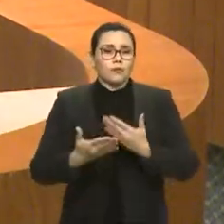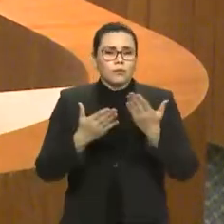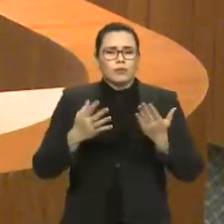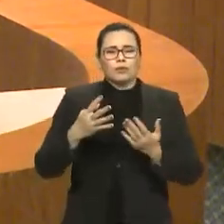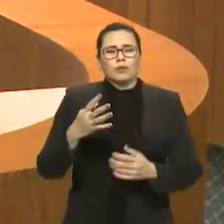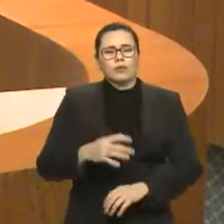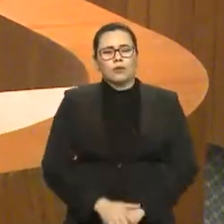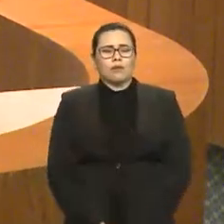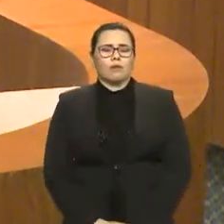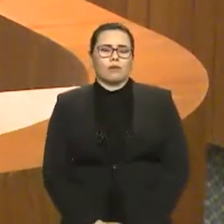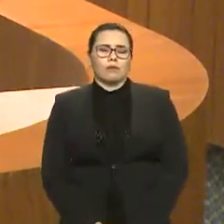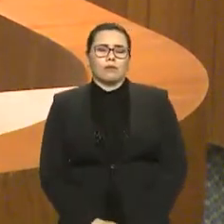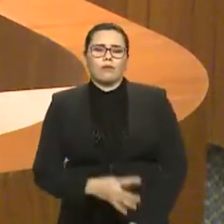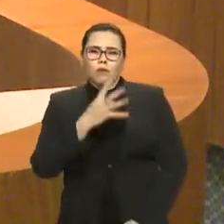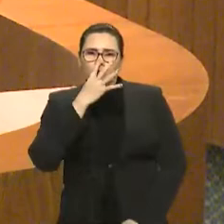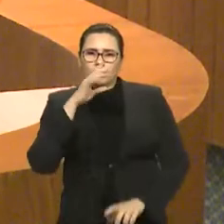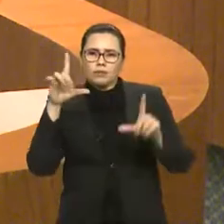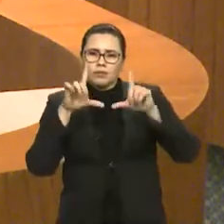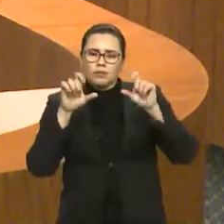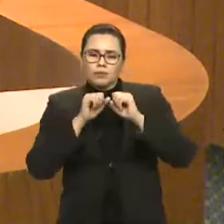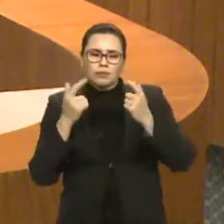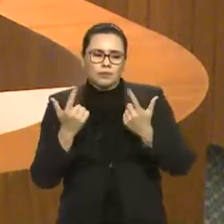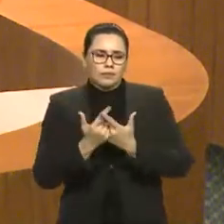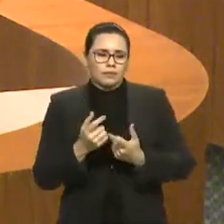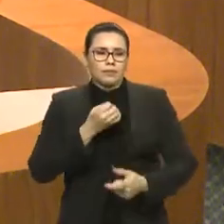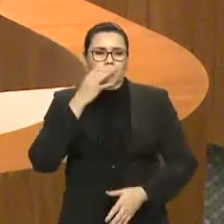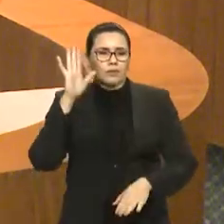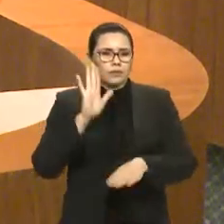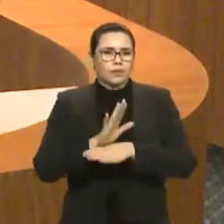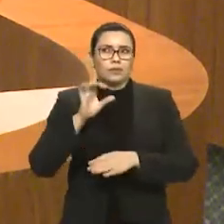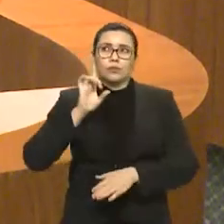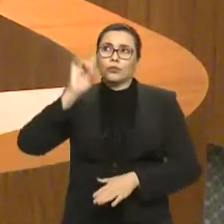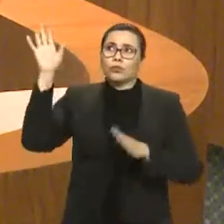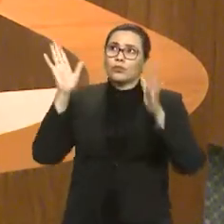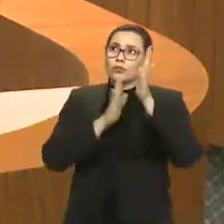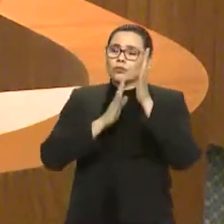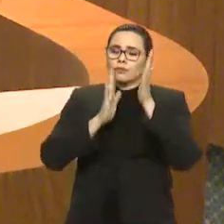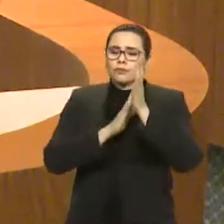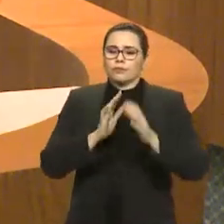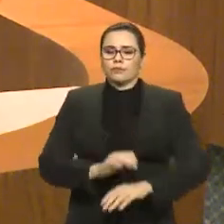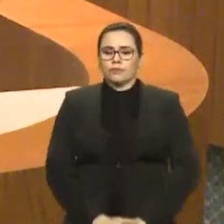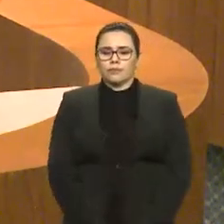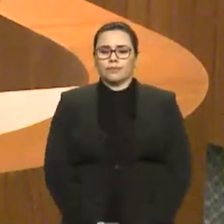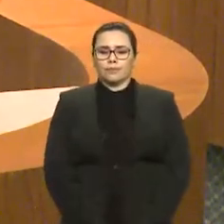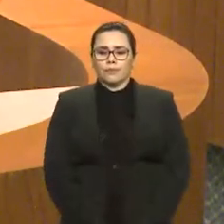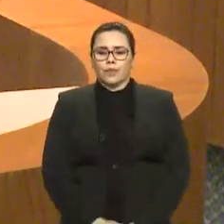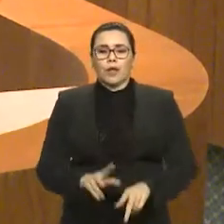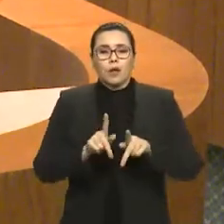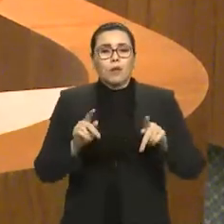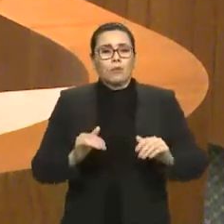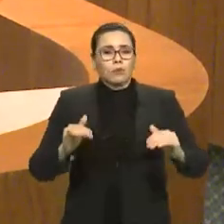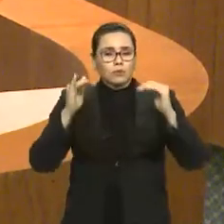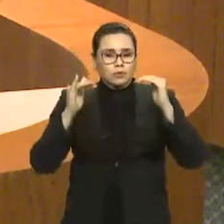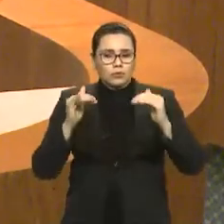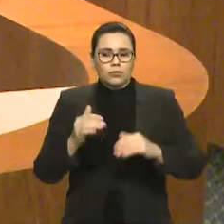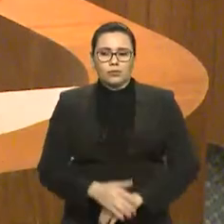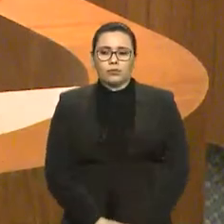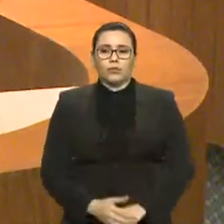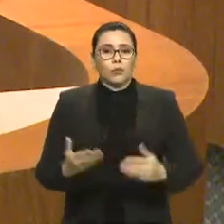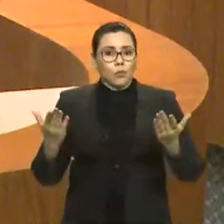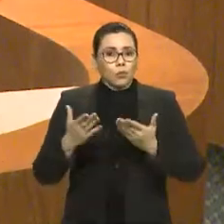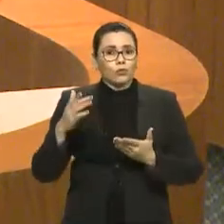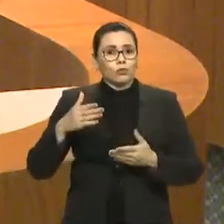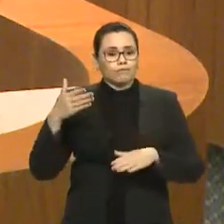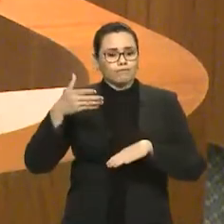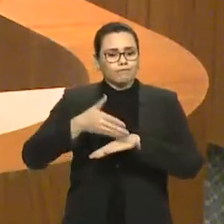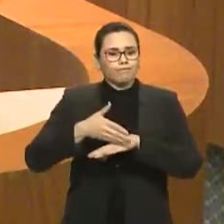nosso mais cordial. Boa tarde, que Deus seja louvado. Cumprimentar de forma especial procuradores que estão hoje ocupando a